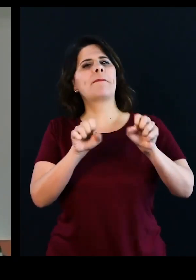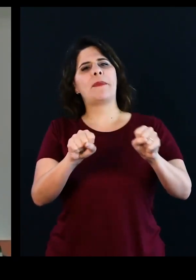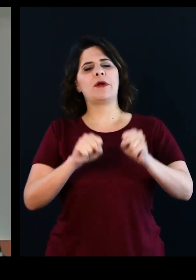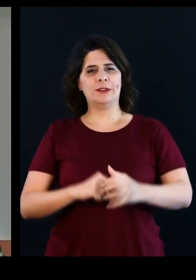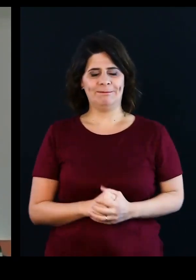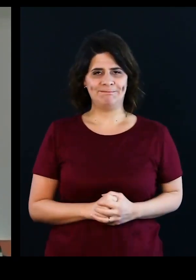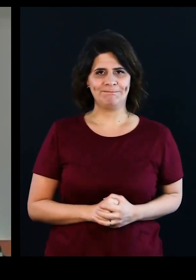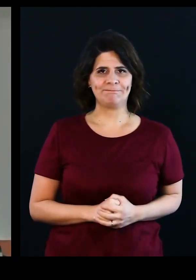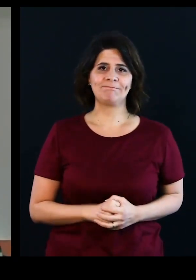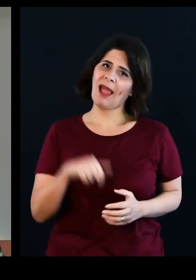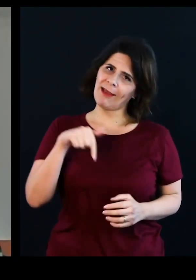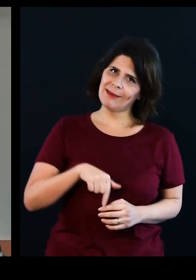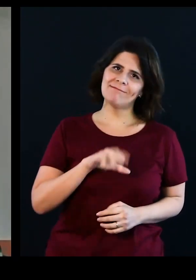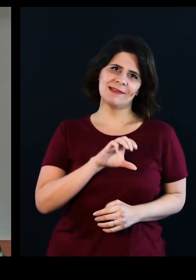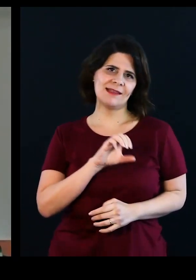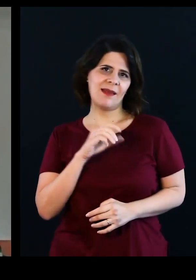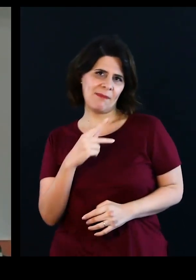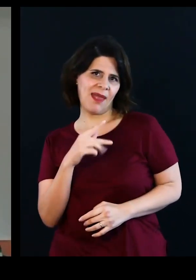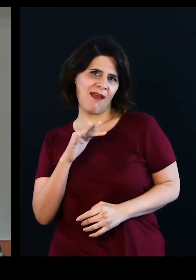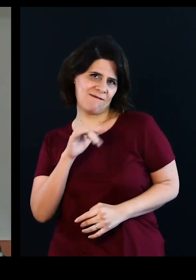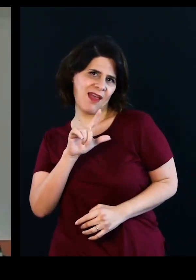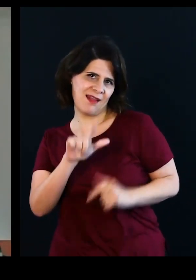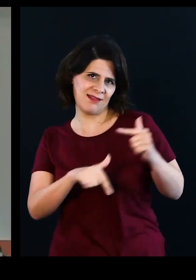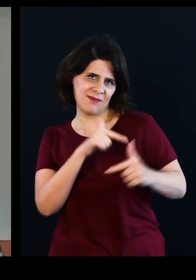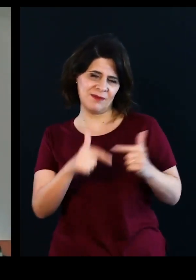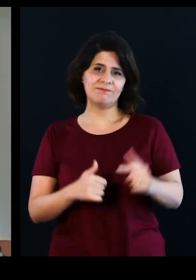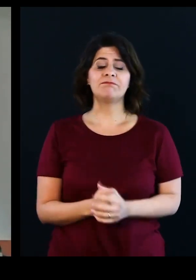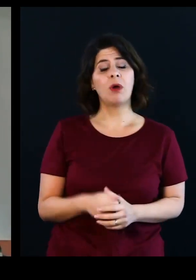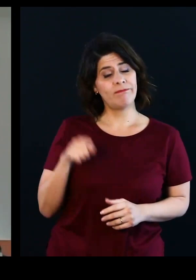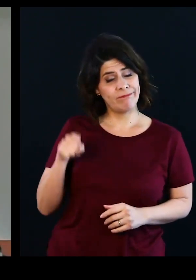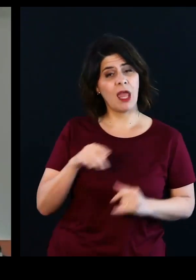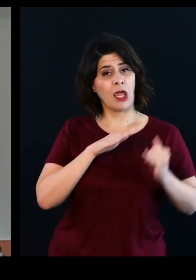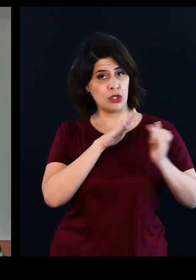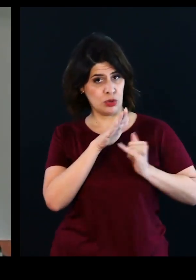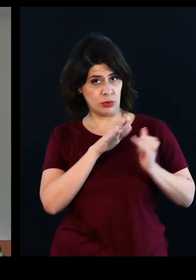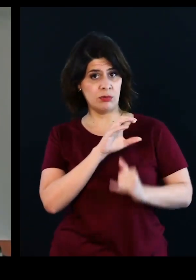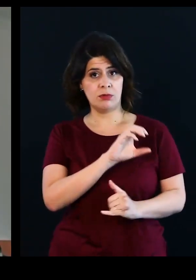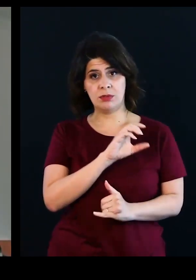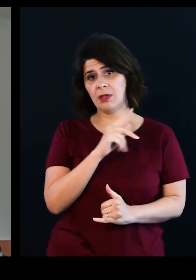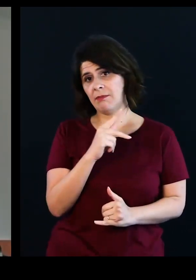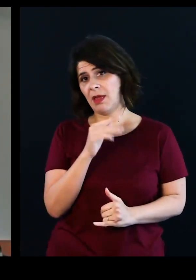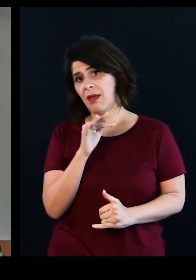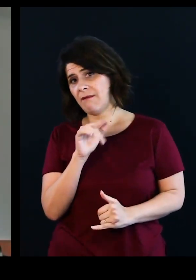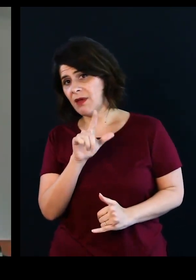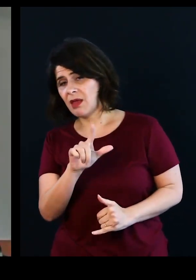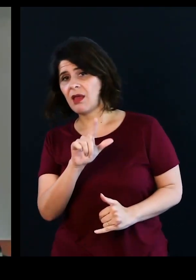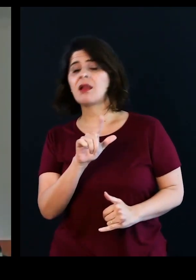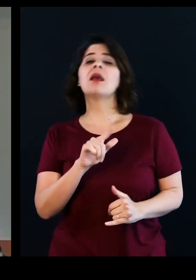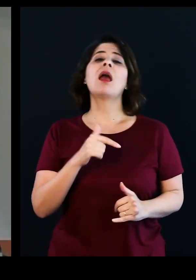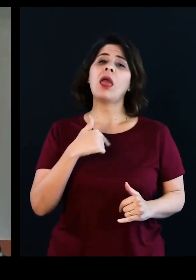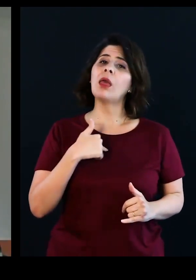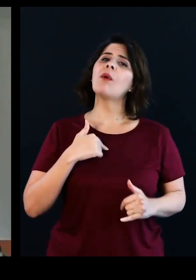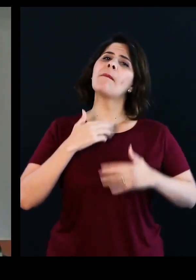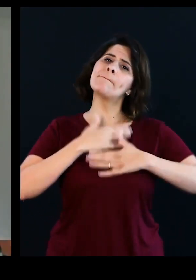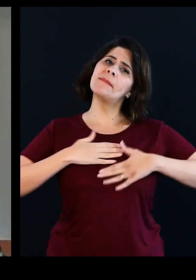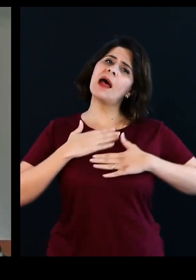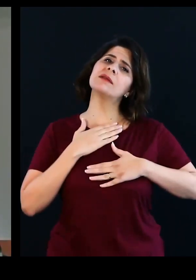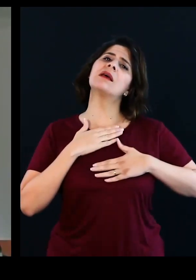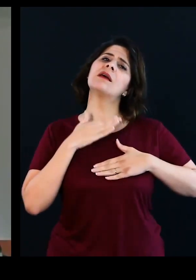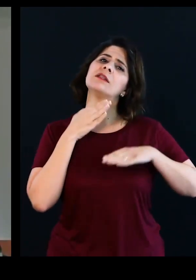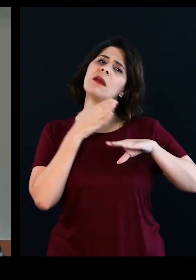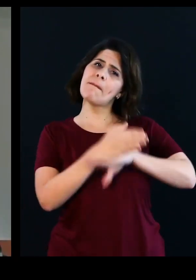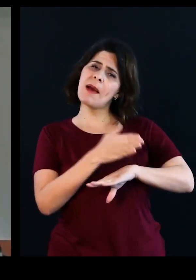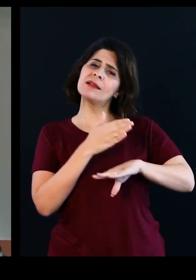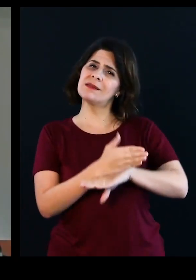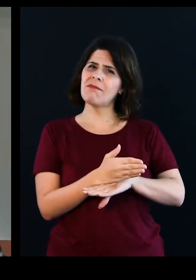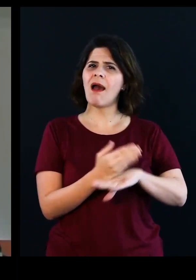CPFL. Como você falou, o Instituto CPFL, eu tive a prazer de participar da formalização